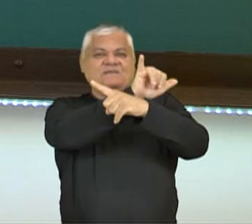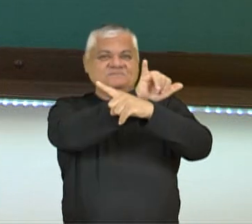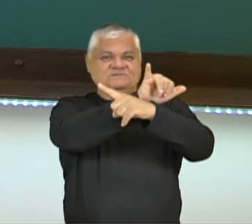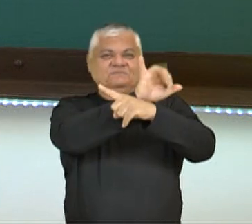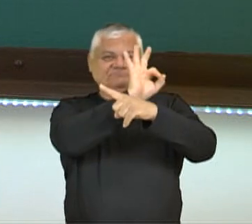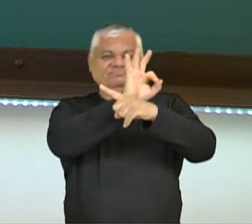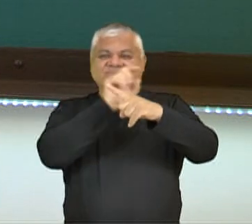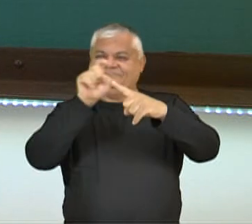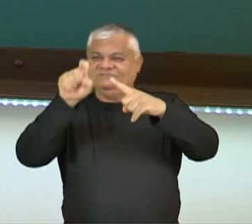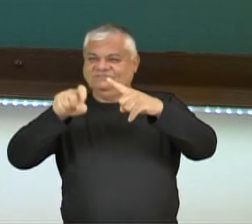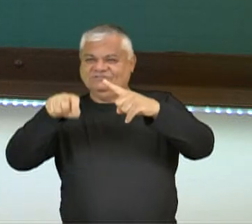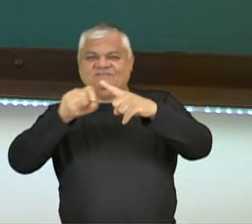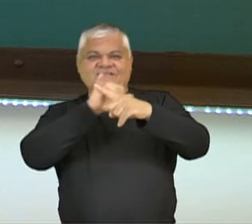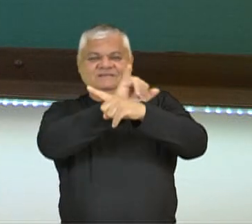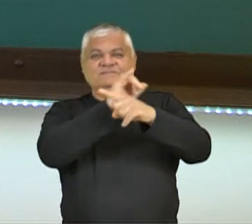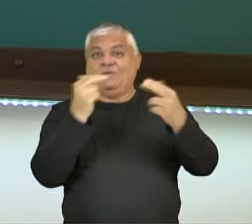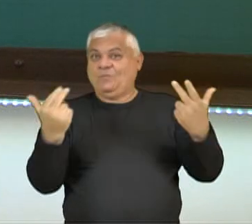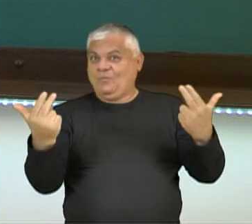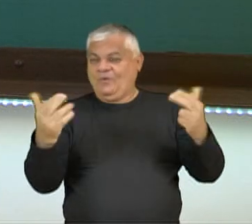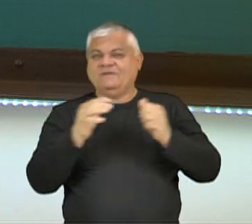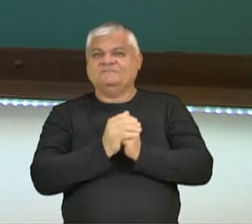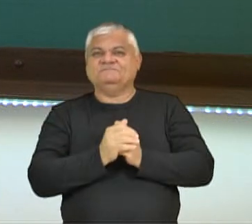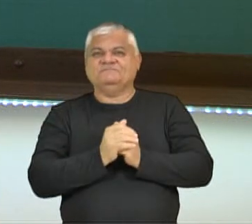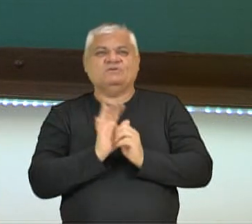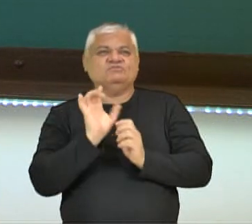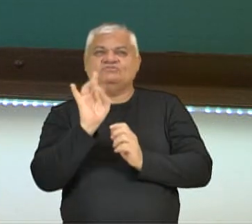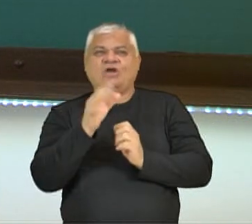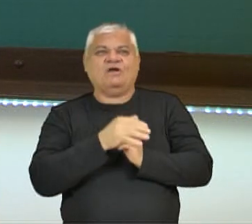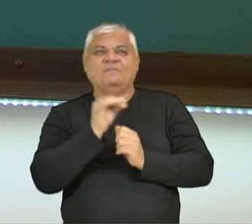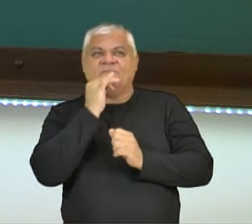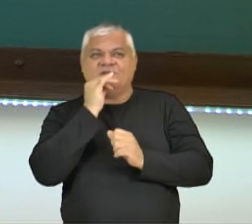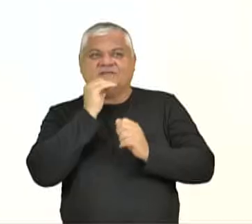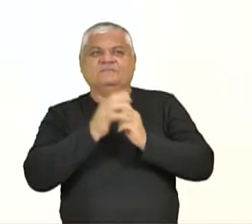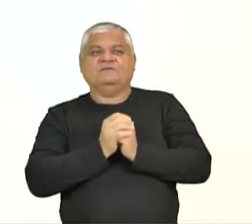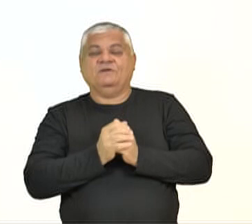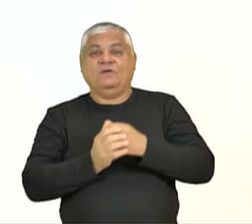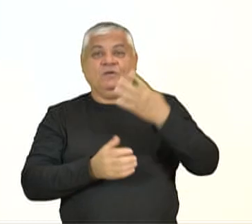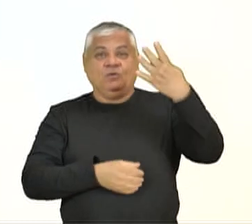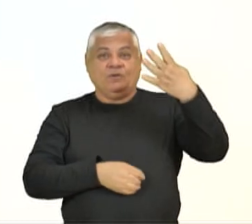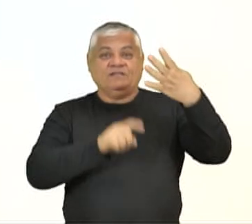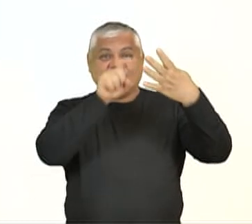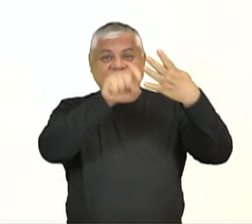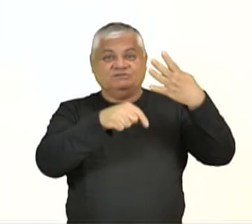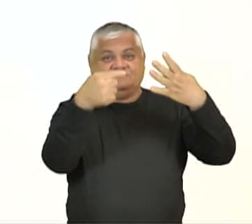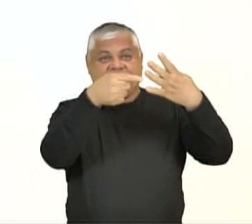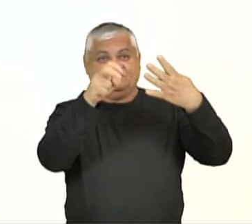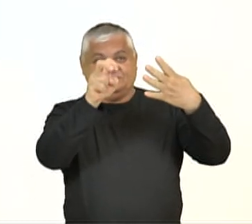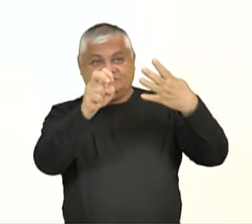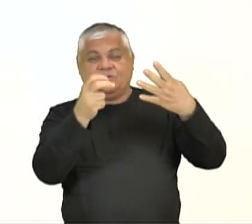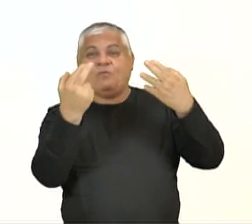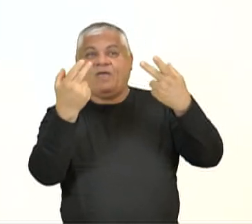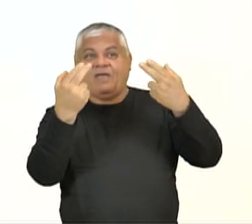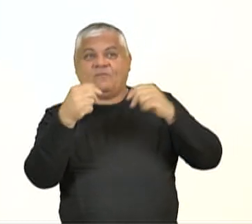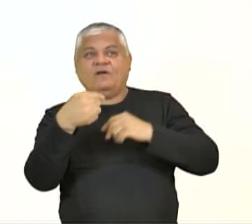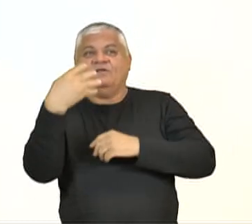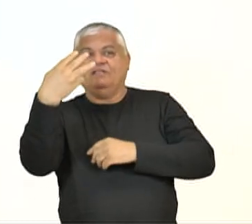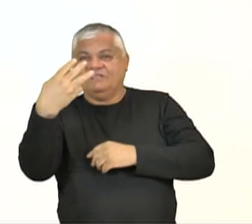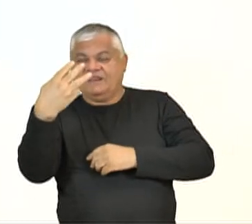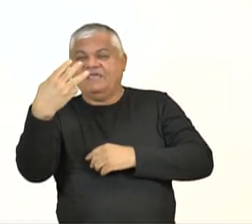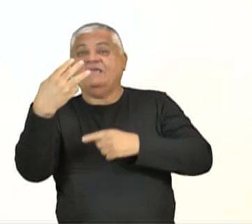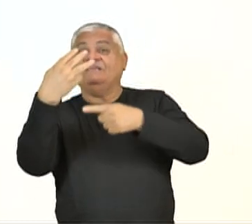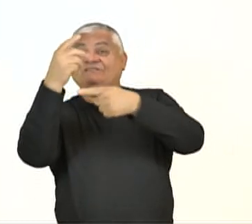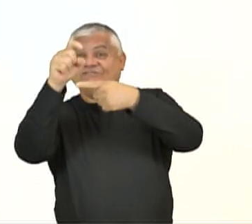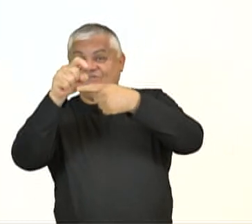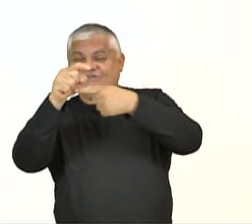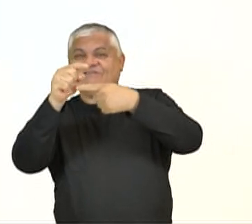vértice. São iguais. Basta escrever isso. Então, olha lá, ó, 4x menos 5 igual a 3x sobre